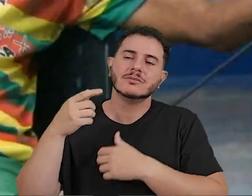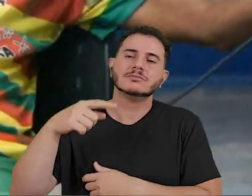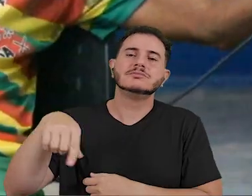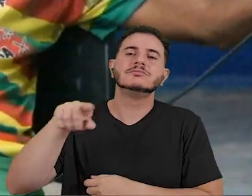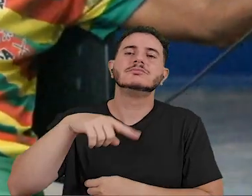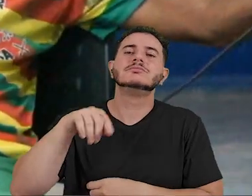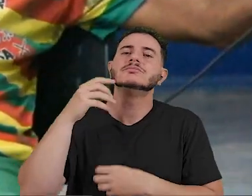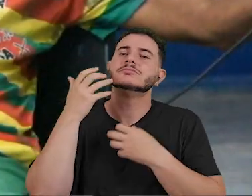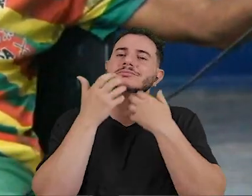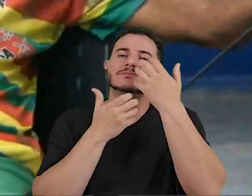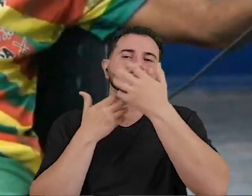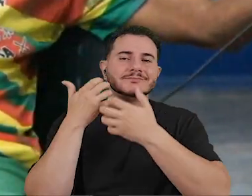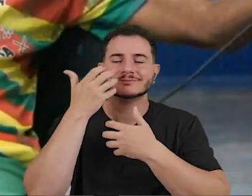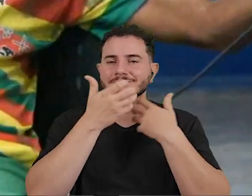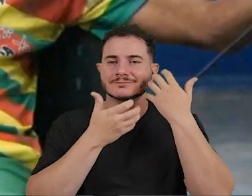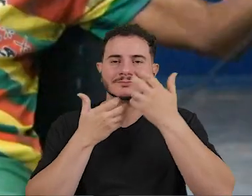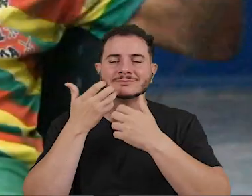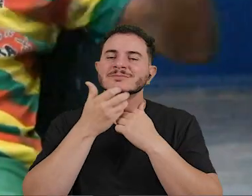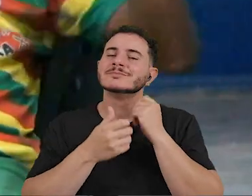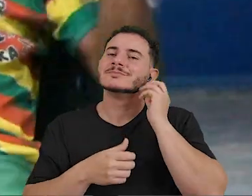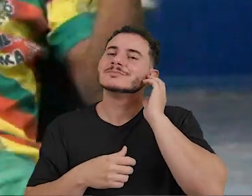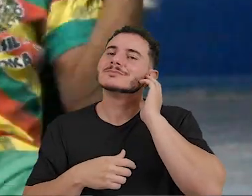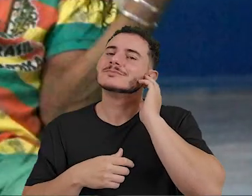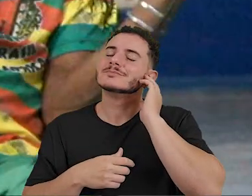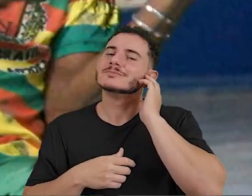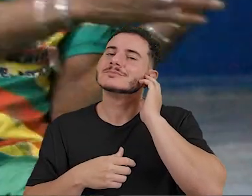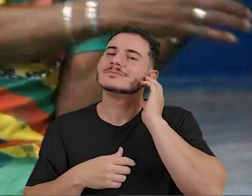Catende bababa,